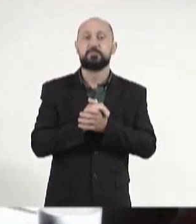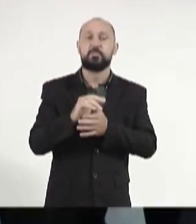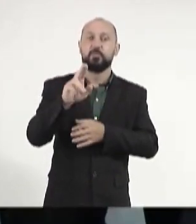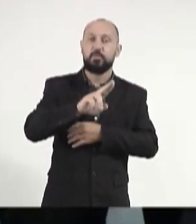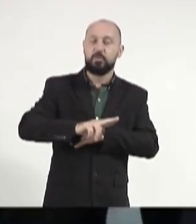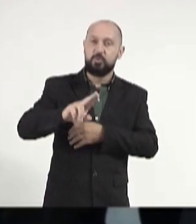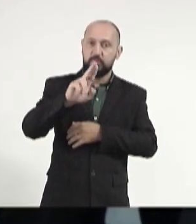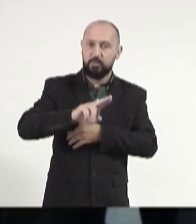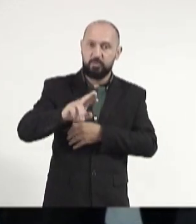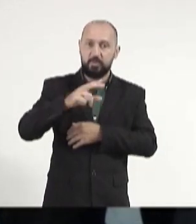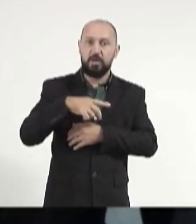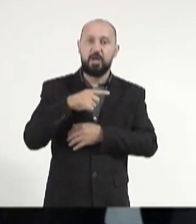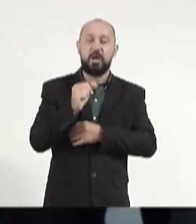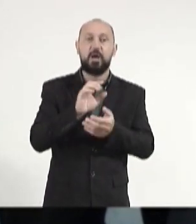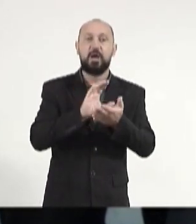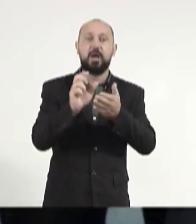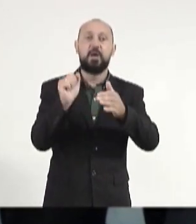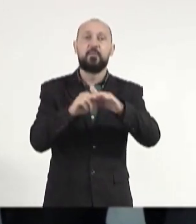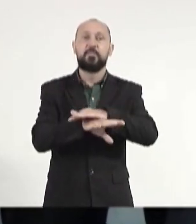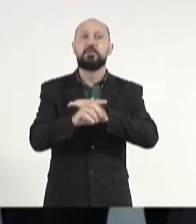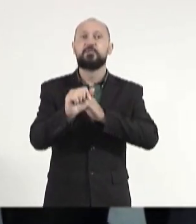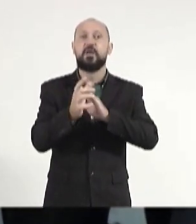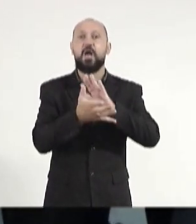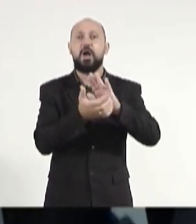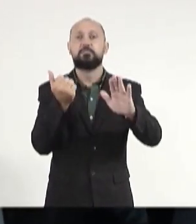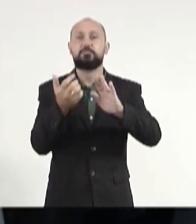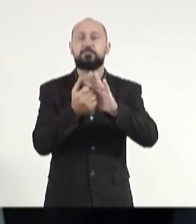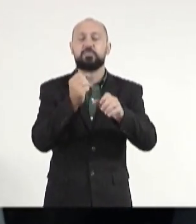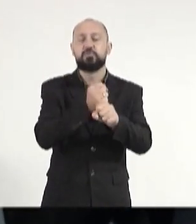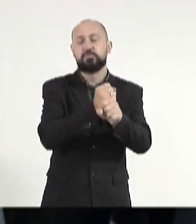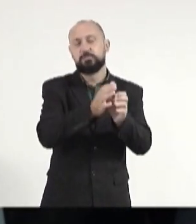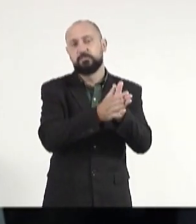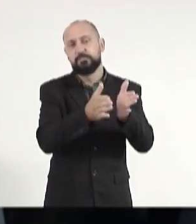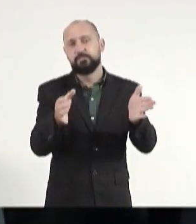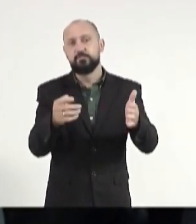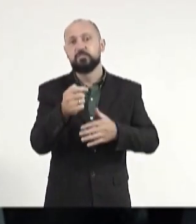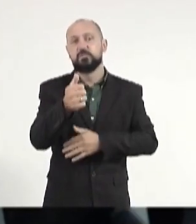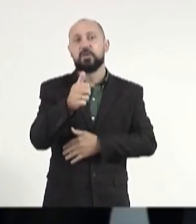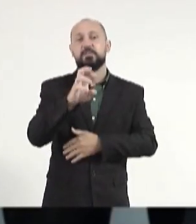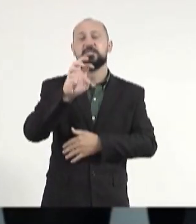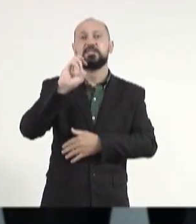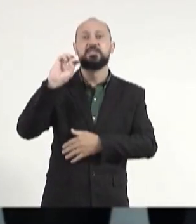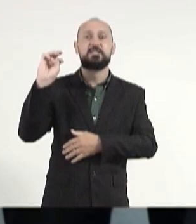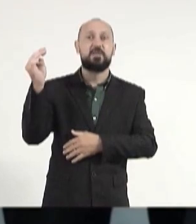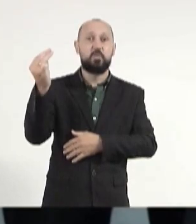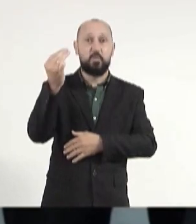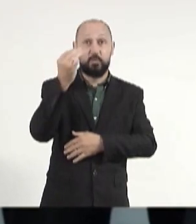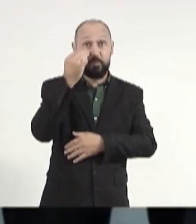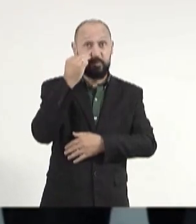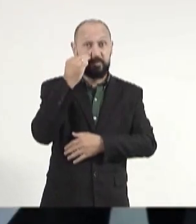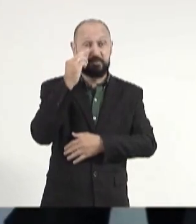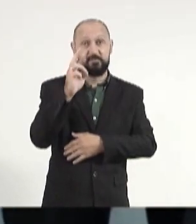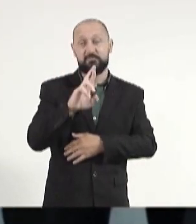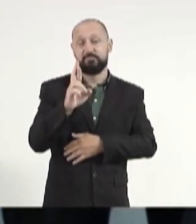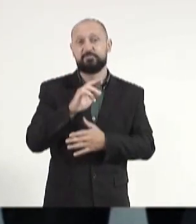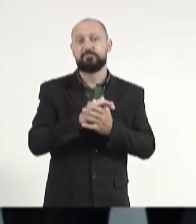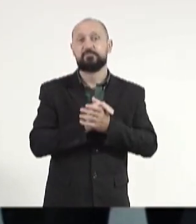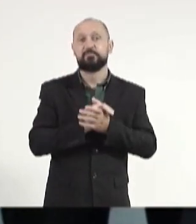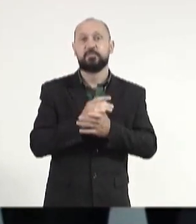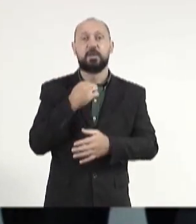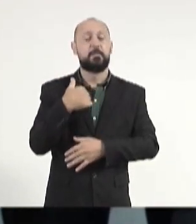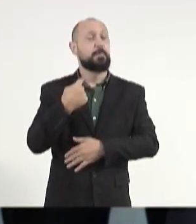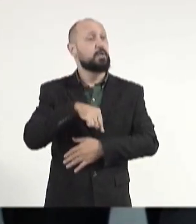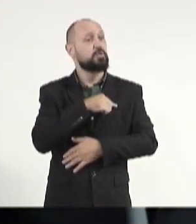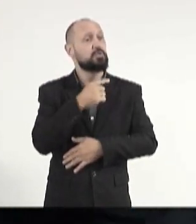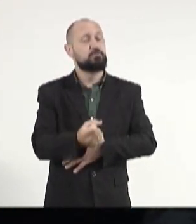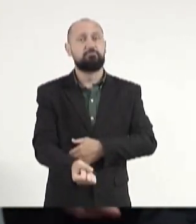aplicados em aplicações financeiras tiveram um rendimento aí ao longo do tempo de quase 5 milhões e 500 mil reais. E, para